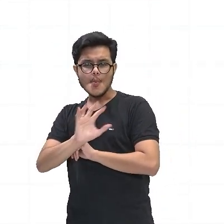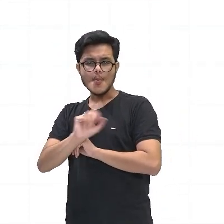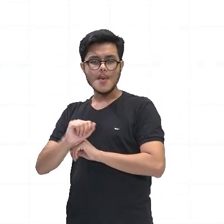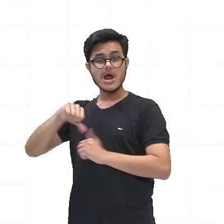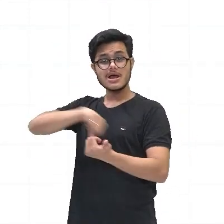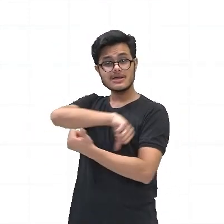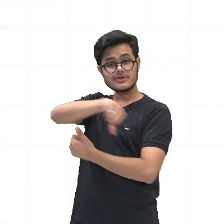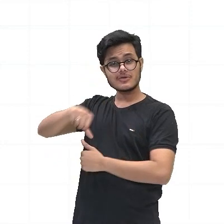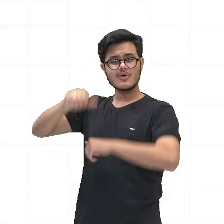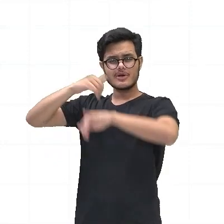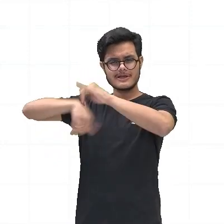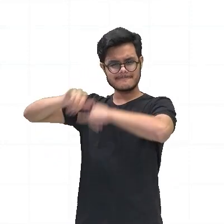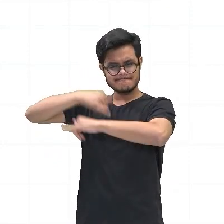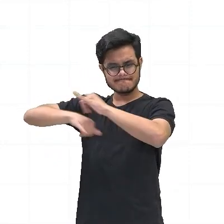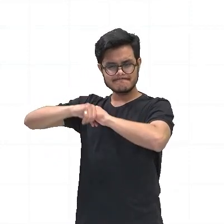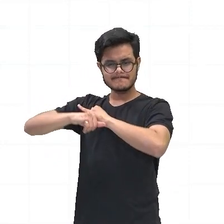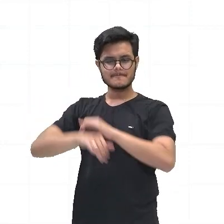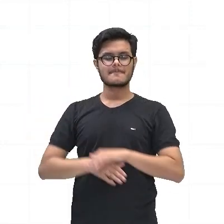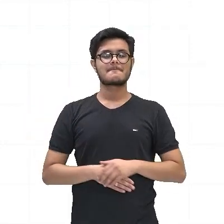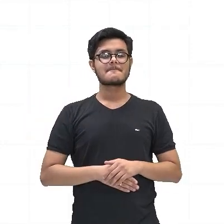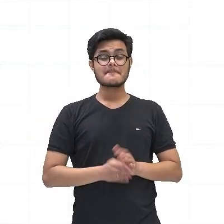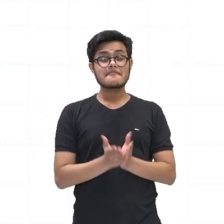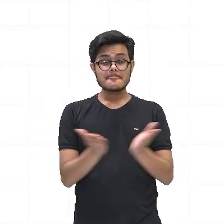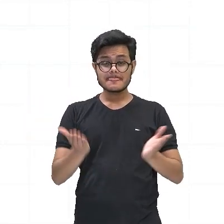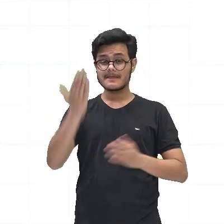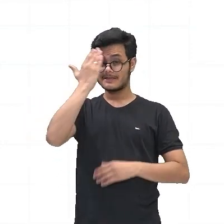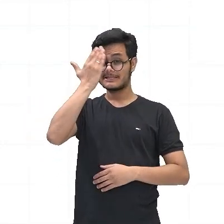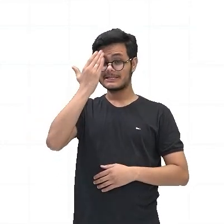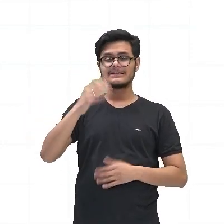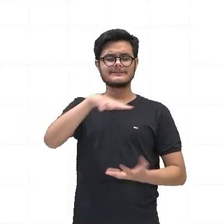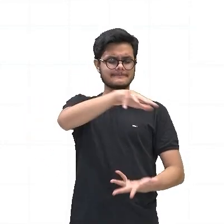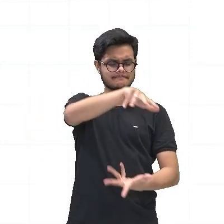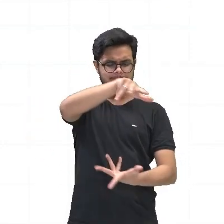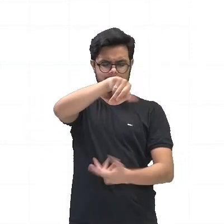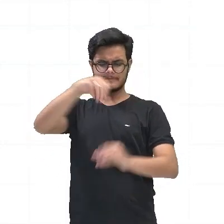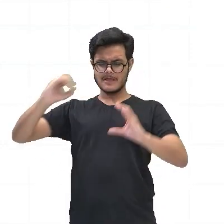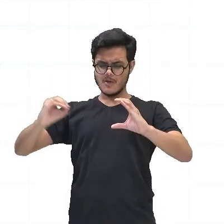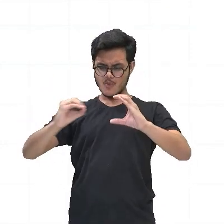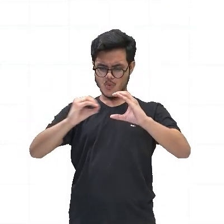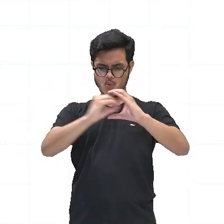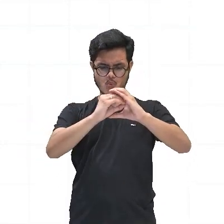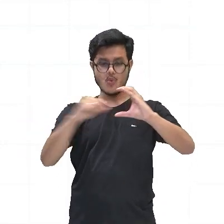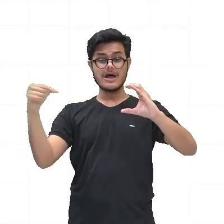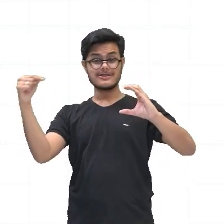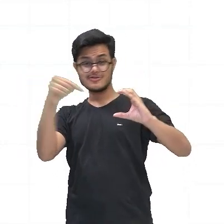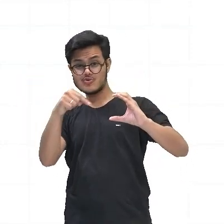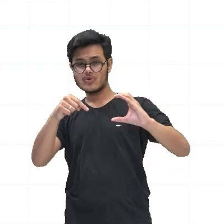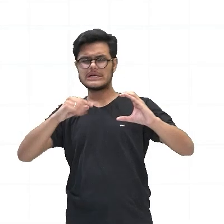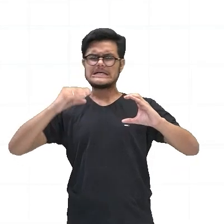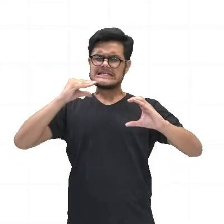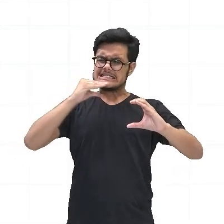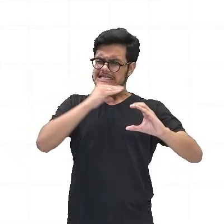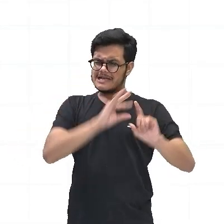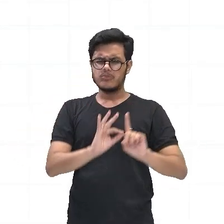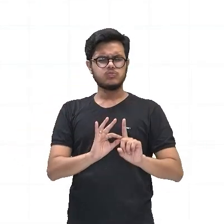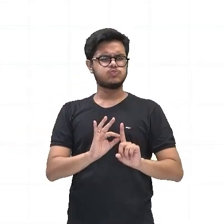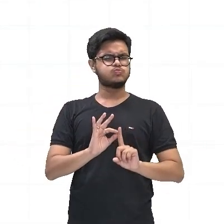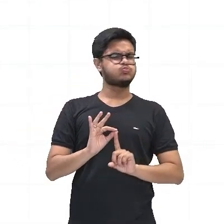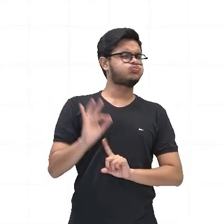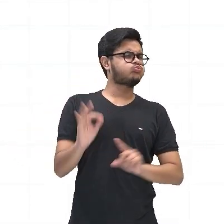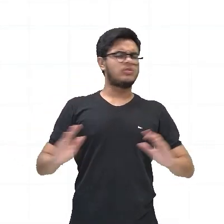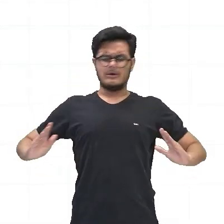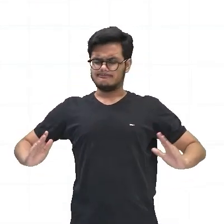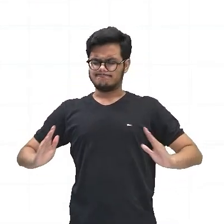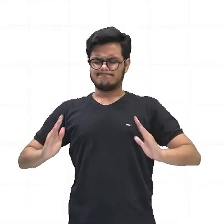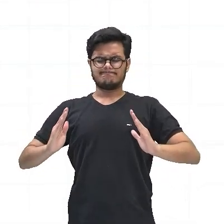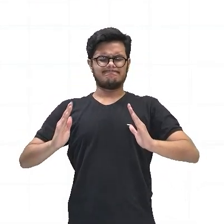Você já deve saber, né, que dentro da Terra existe ali uma temperatura muito alta, né? Você observa aí, por exemplo, os vulcões que liberam essa